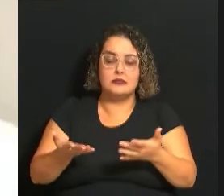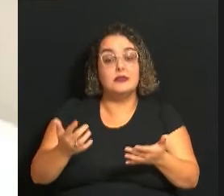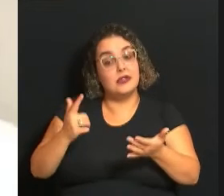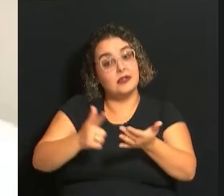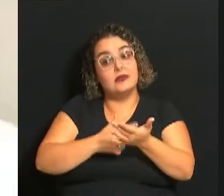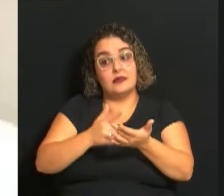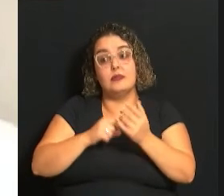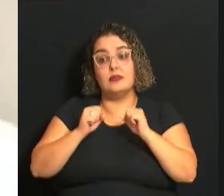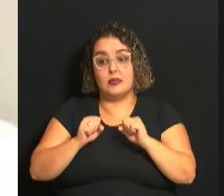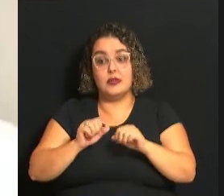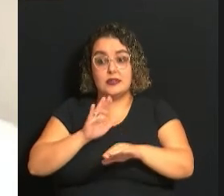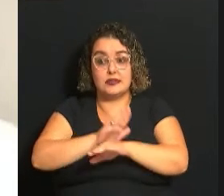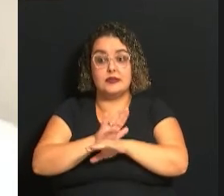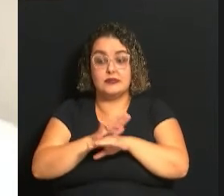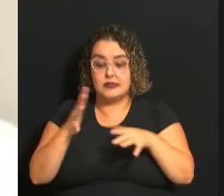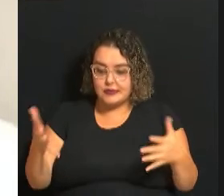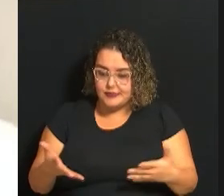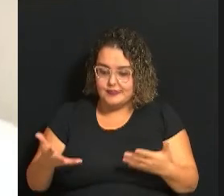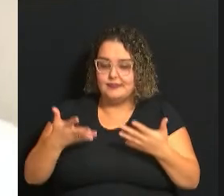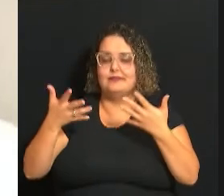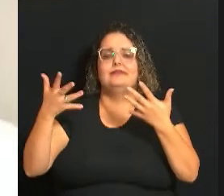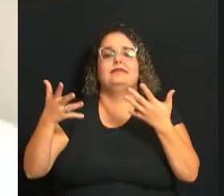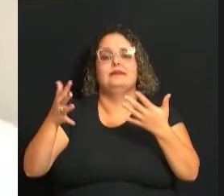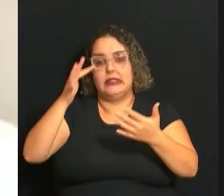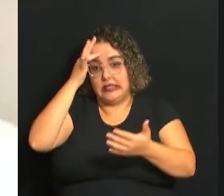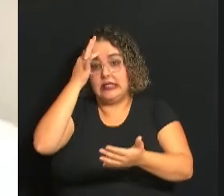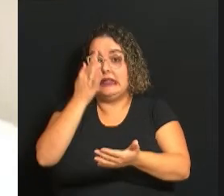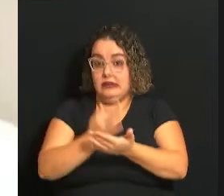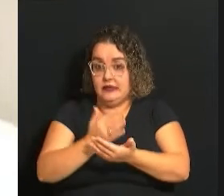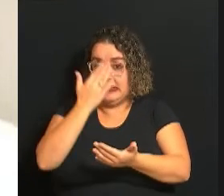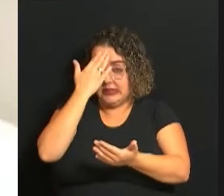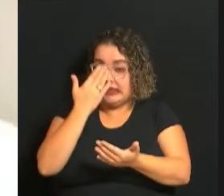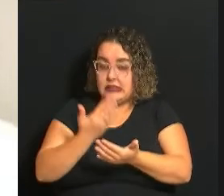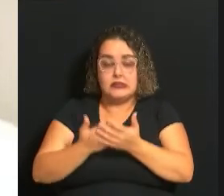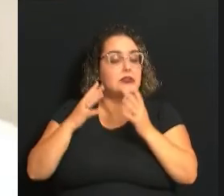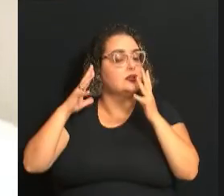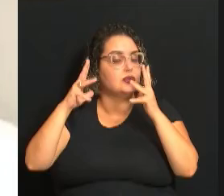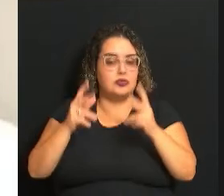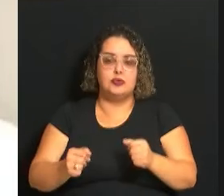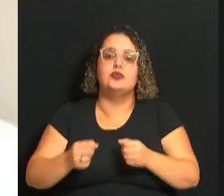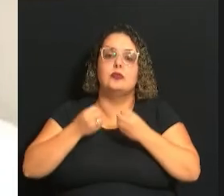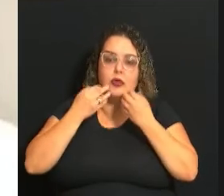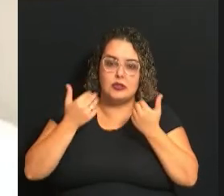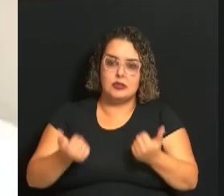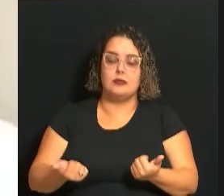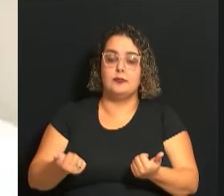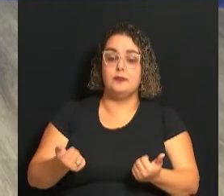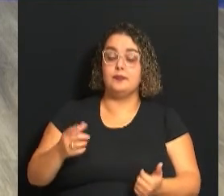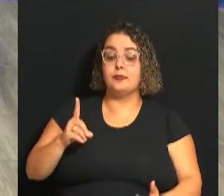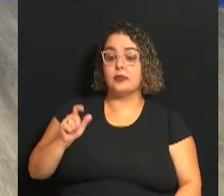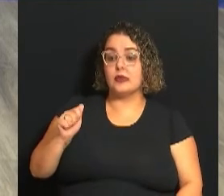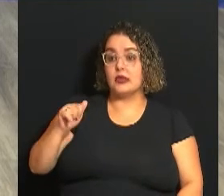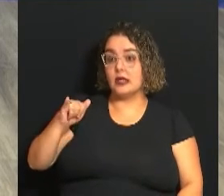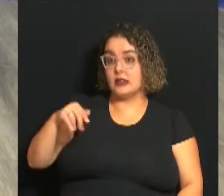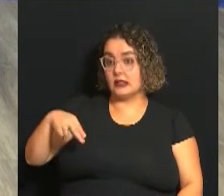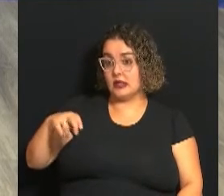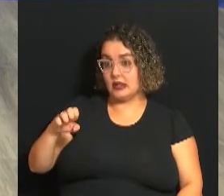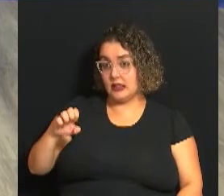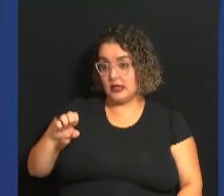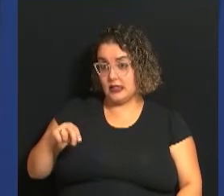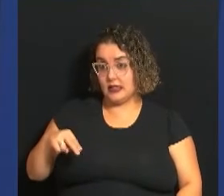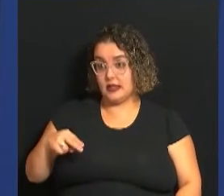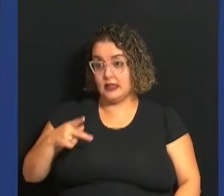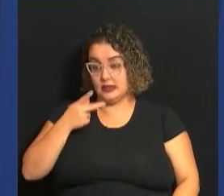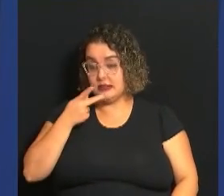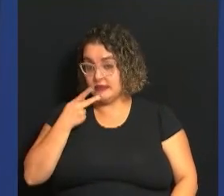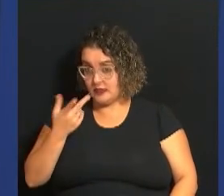as pessoas a inspirá-las e ter fé e acreditar que tudo pode ficar bem. E, Daiane, você disse aí durante a sua